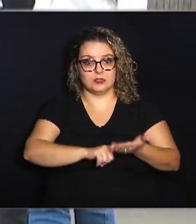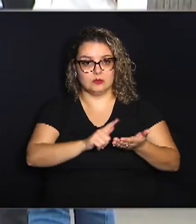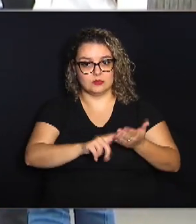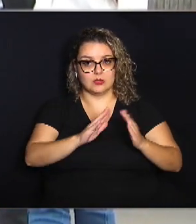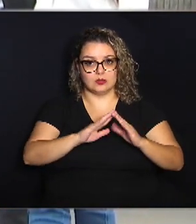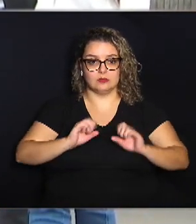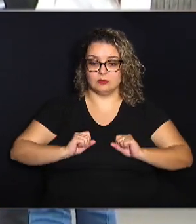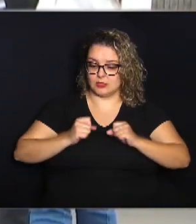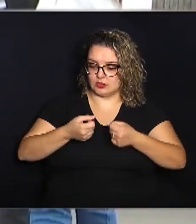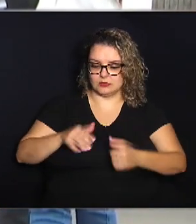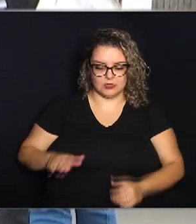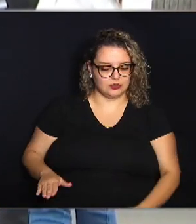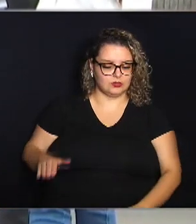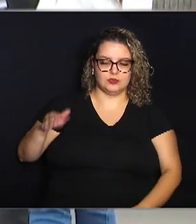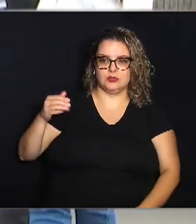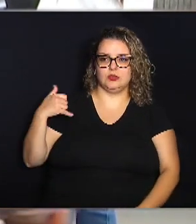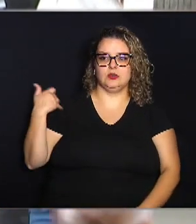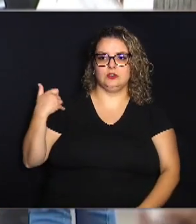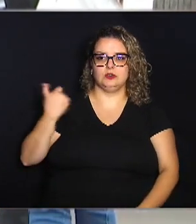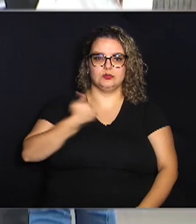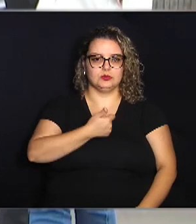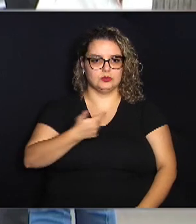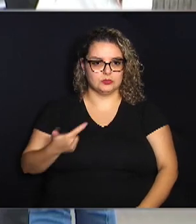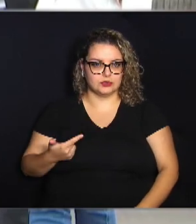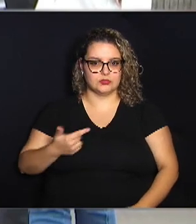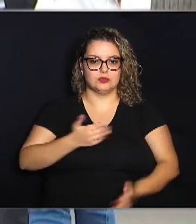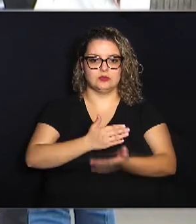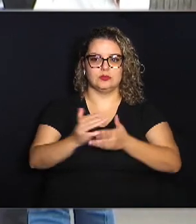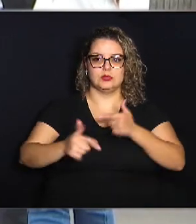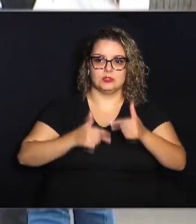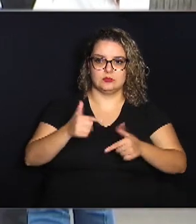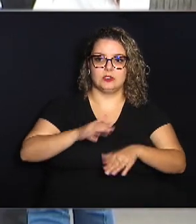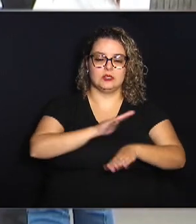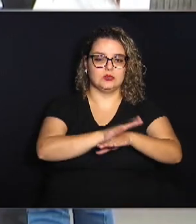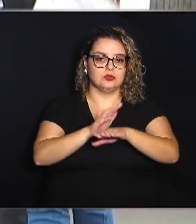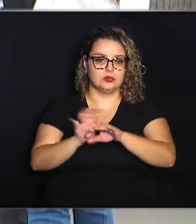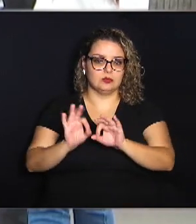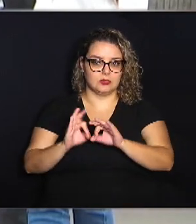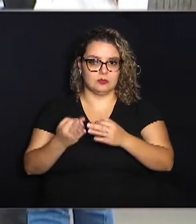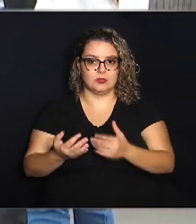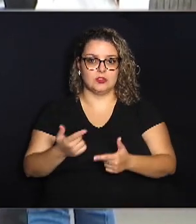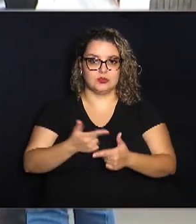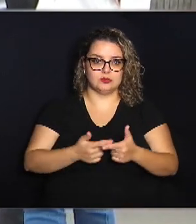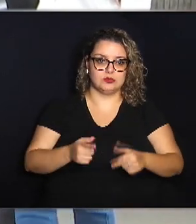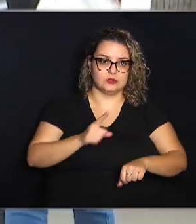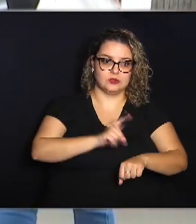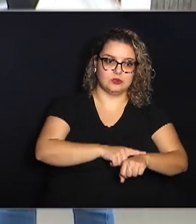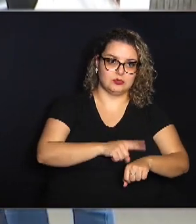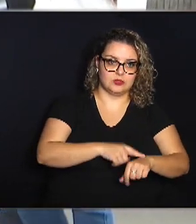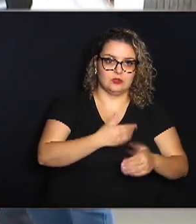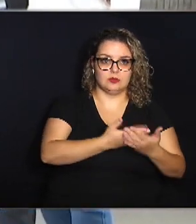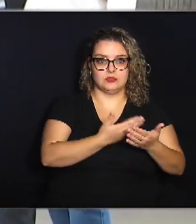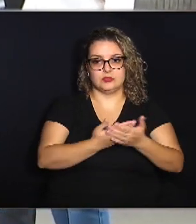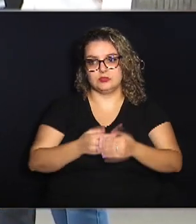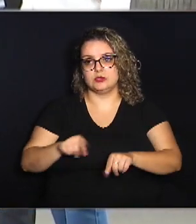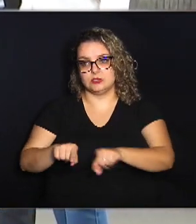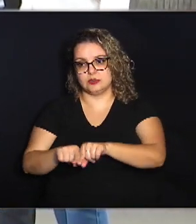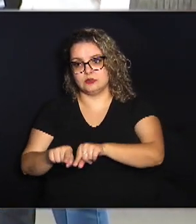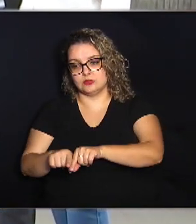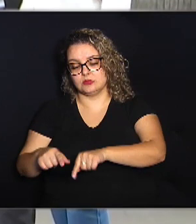desde cedo. Aos 12 anos começou a trabalhar para ajudar sua família, dividindo seu tempo entre os estudos e o trabalho.